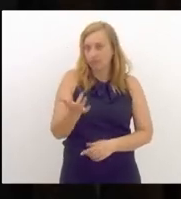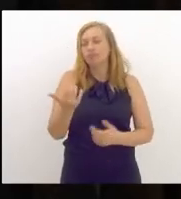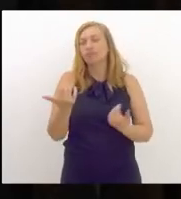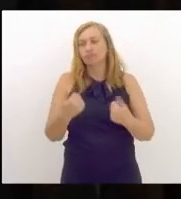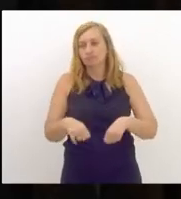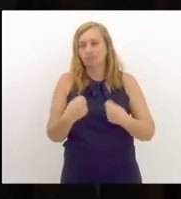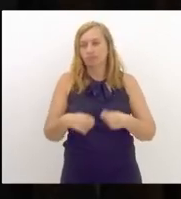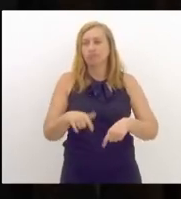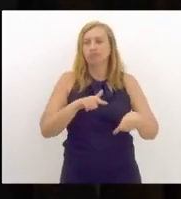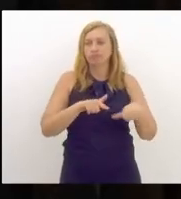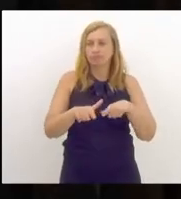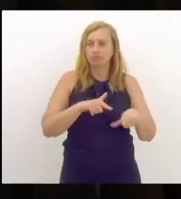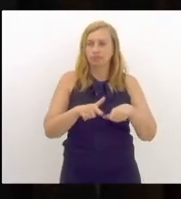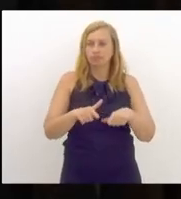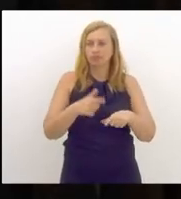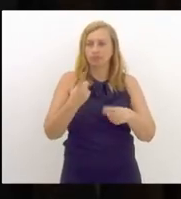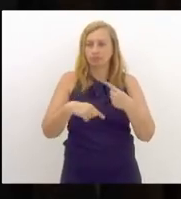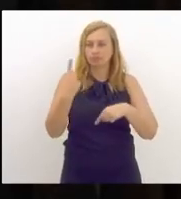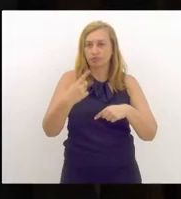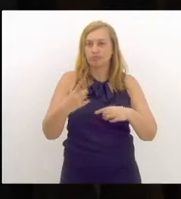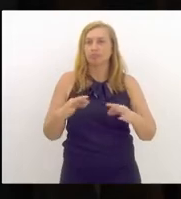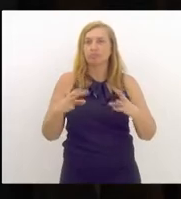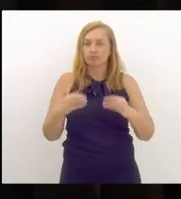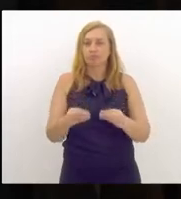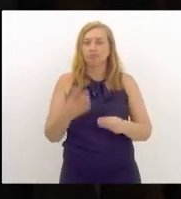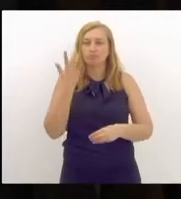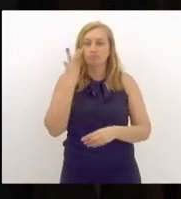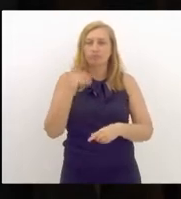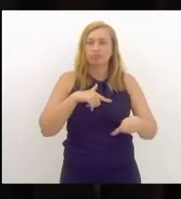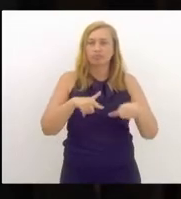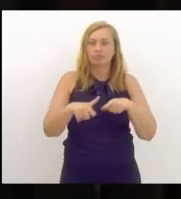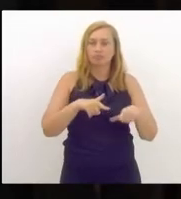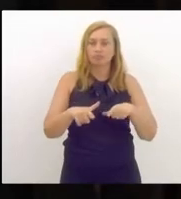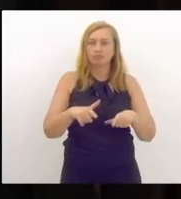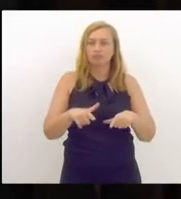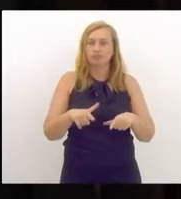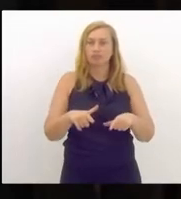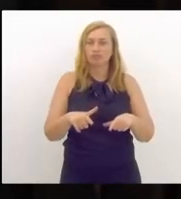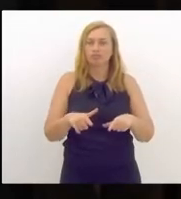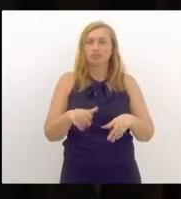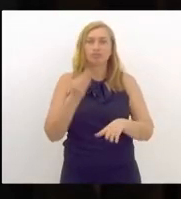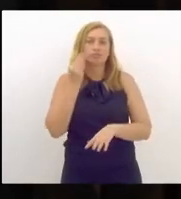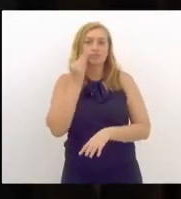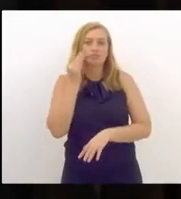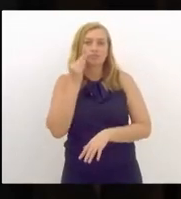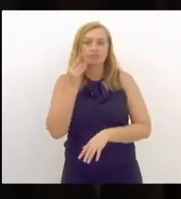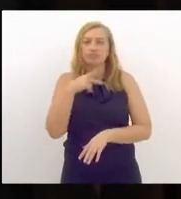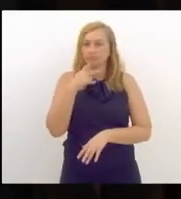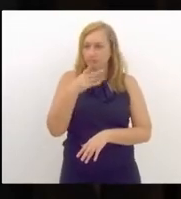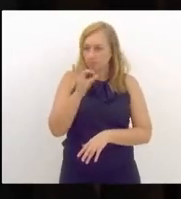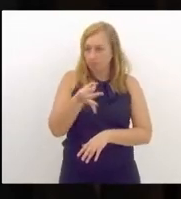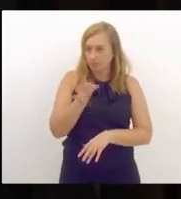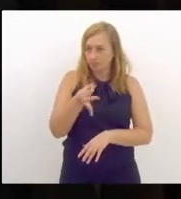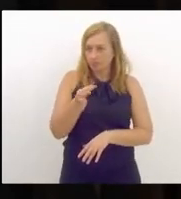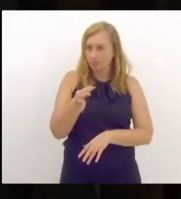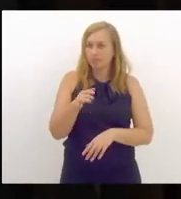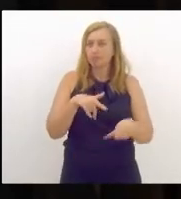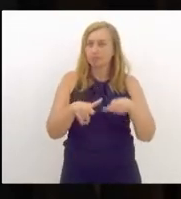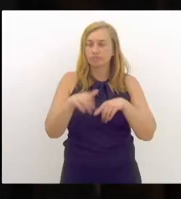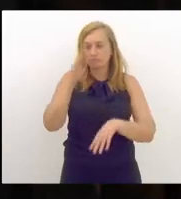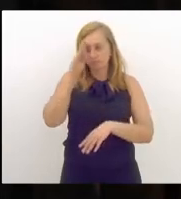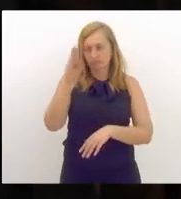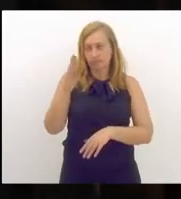temos que trabalhar é para superar isso eu acho que esse trabalho da Mônica e você muito sintético sintético é um trabalho